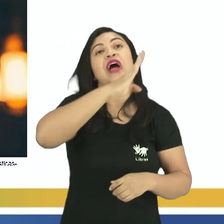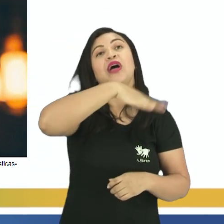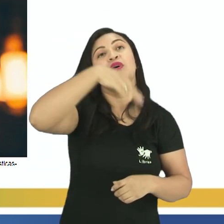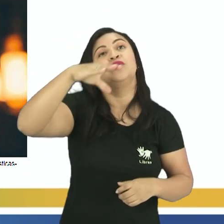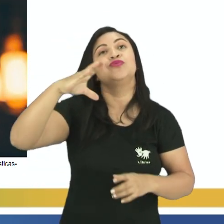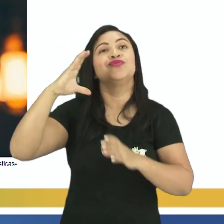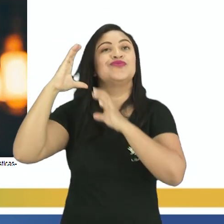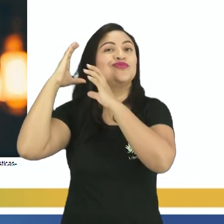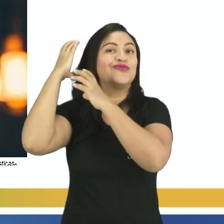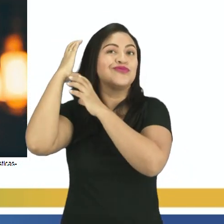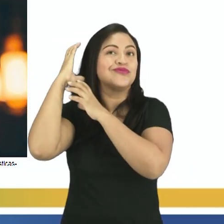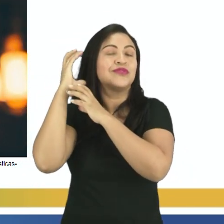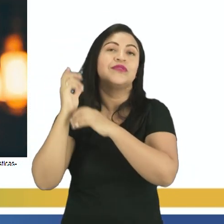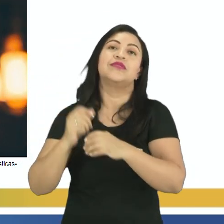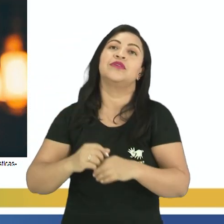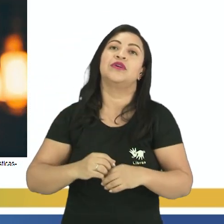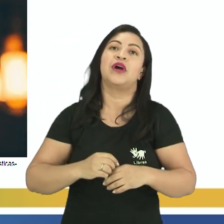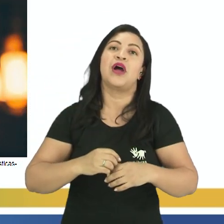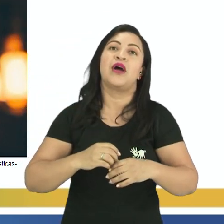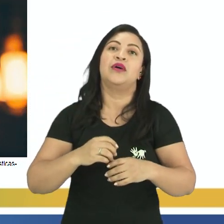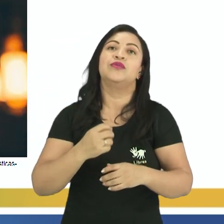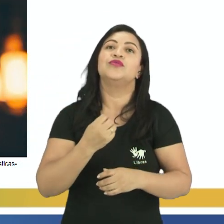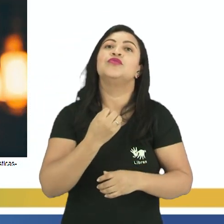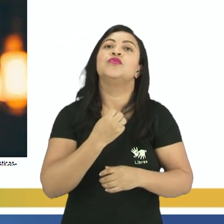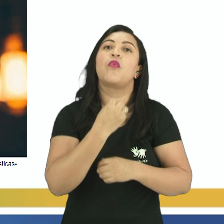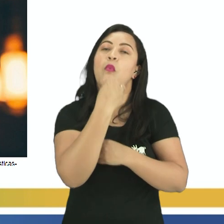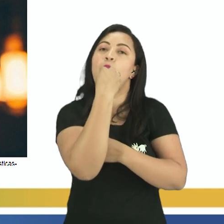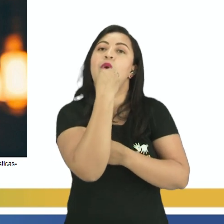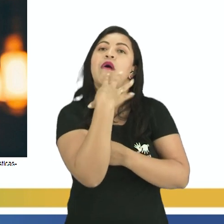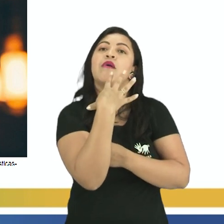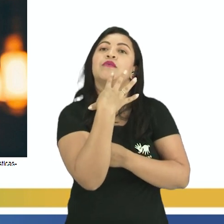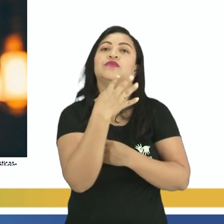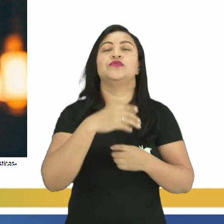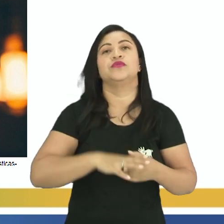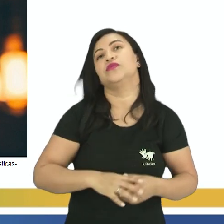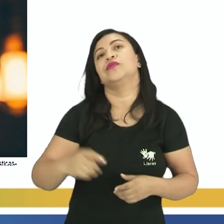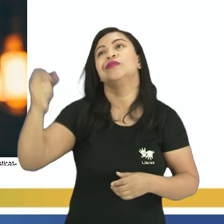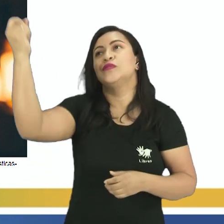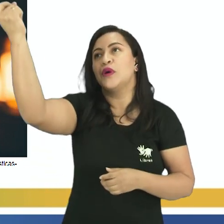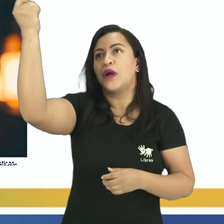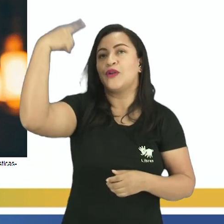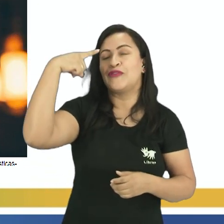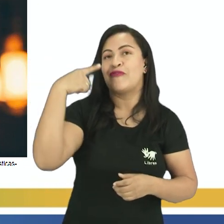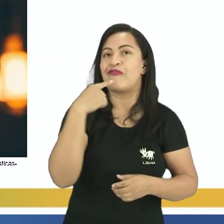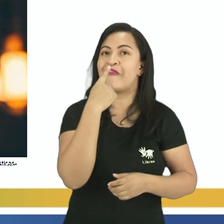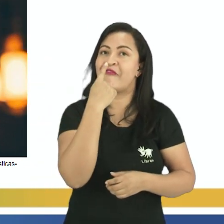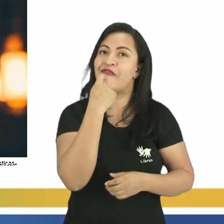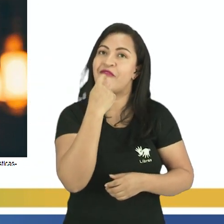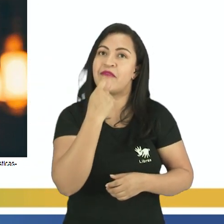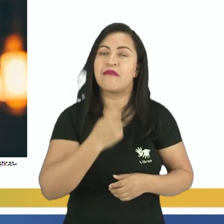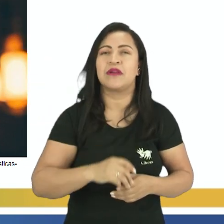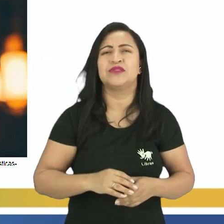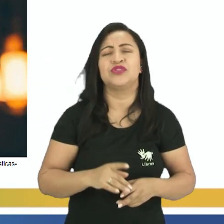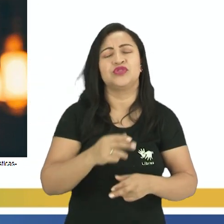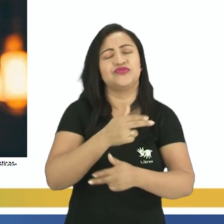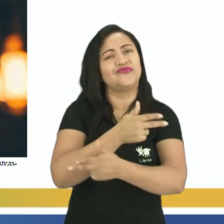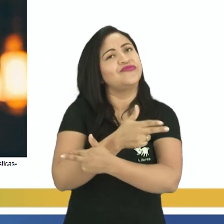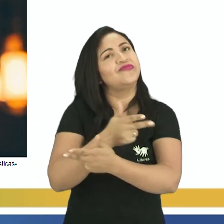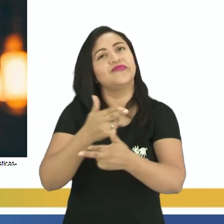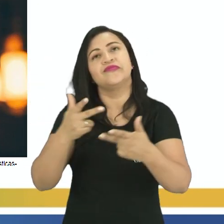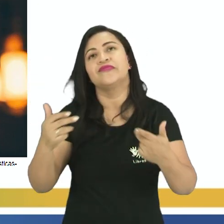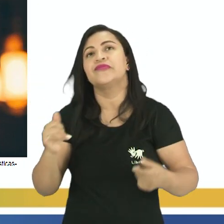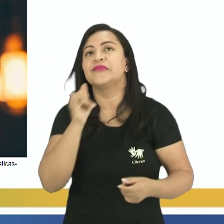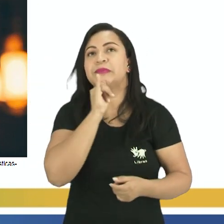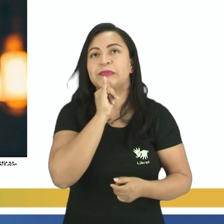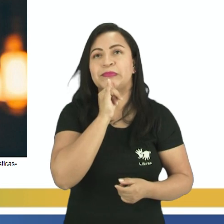o raio-x, as micro-ondas, os raios infravermelhos, dentre outros exemplos que eu vou